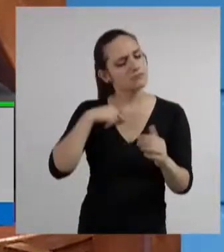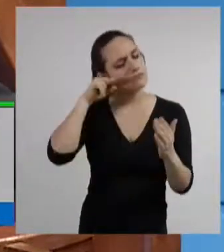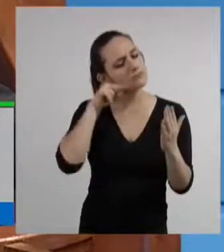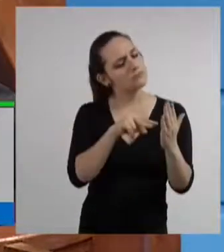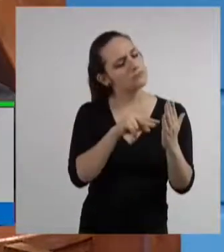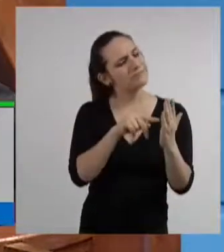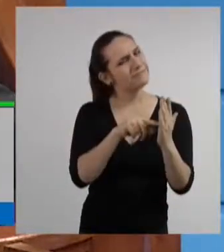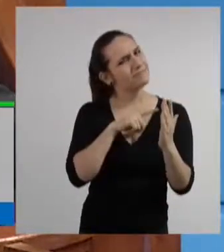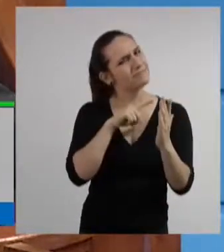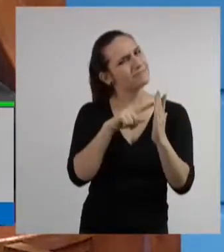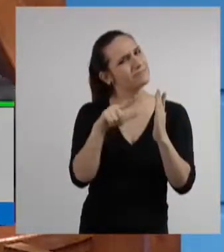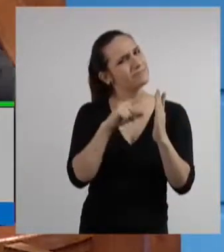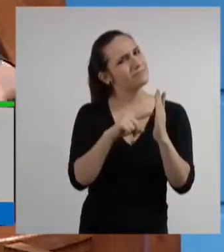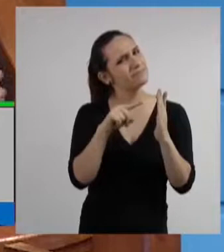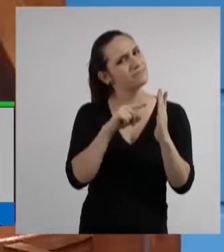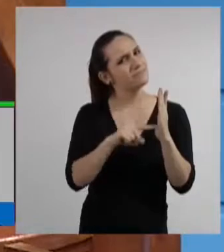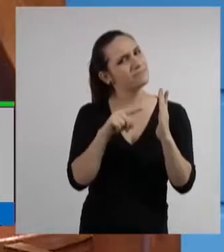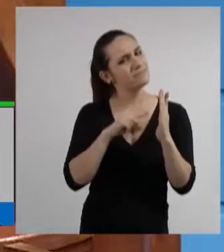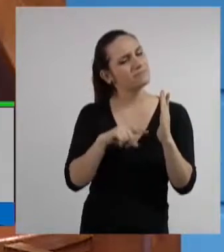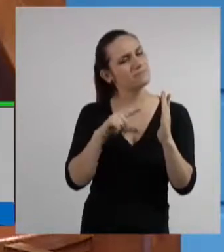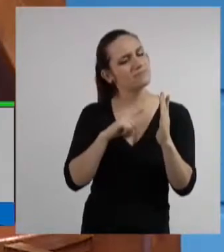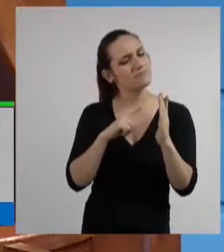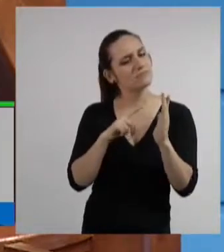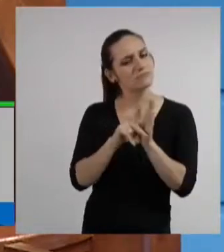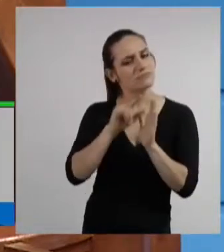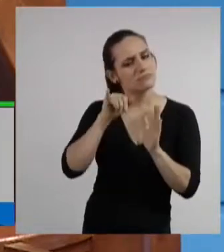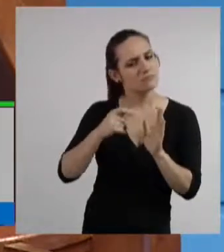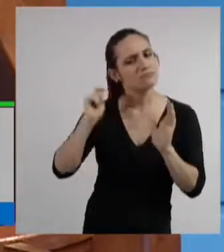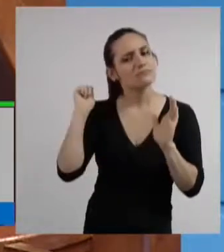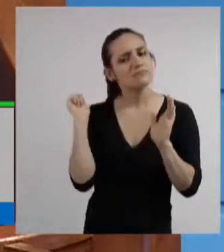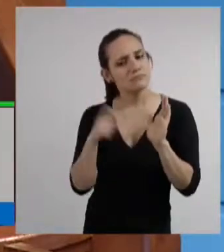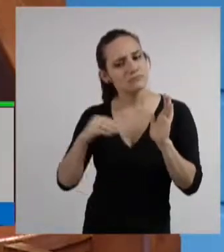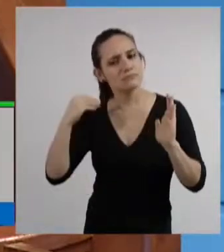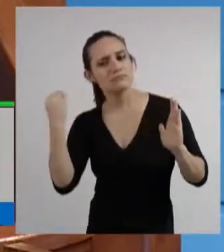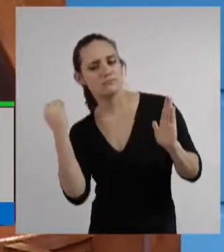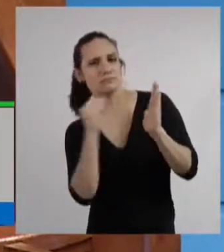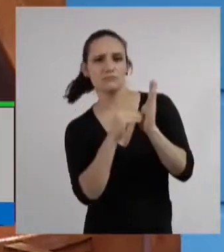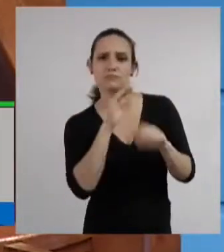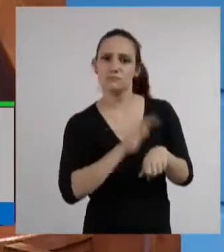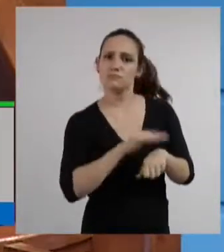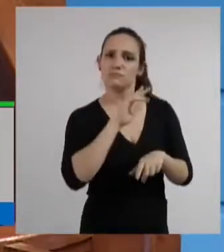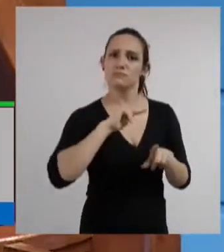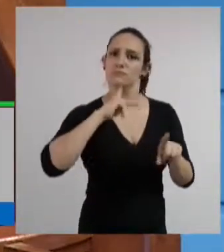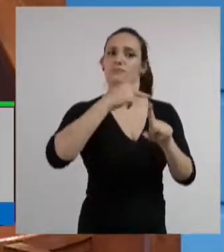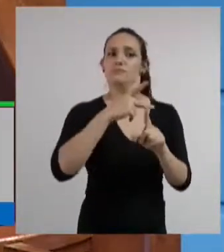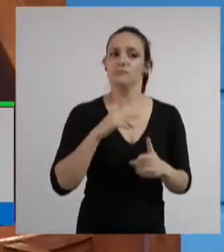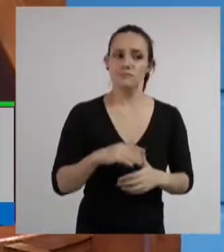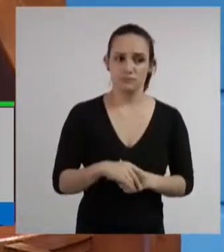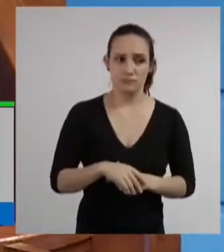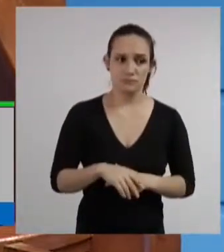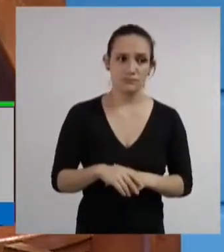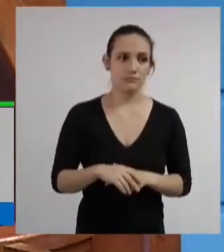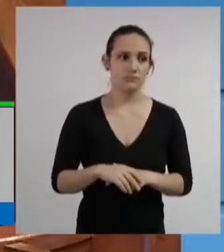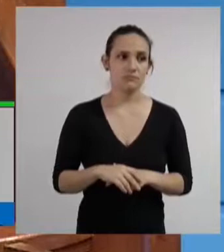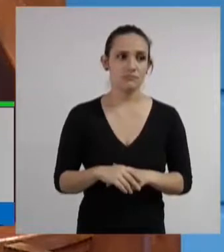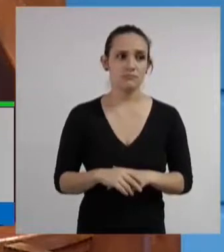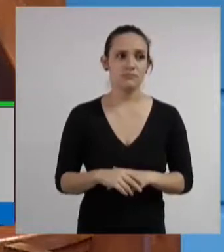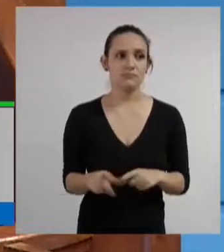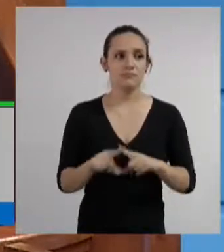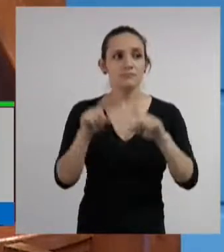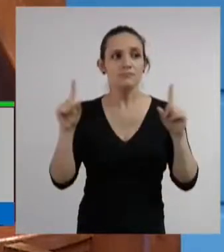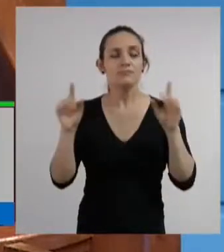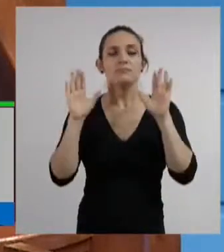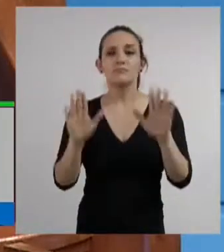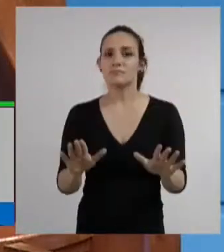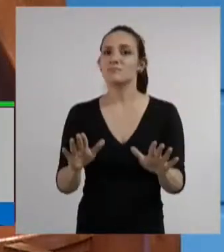tem um programa que pode ser colocado e que ele não tem possibilidade jurídica de fazer, não tem